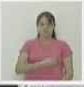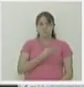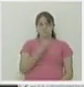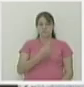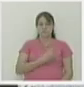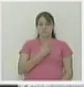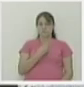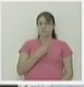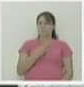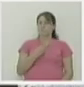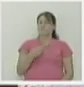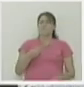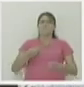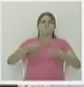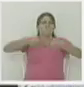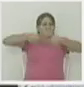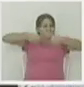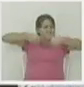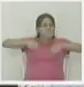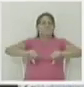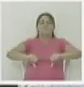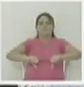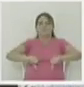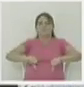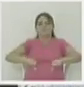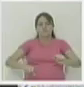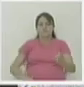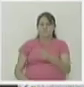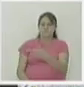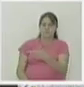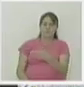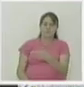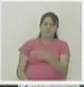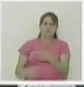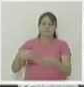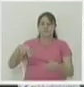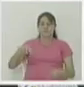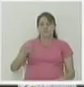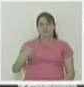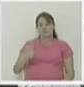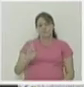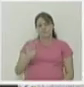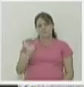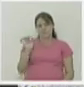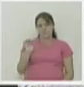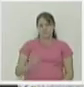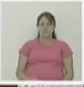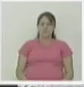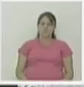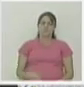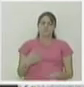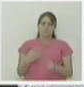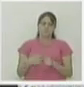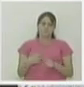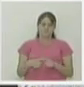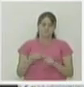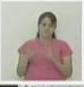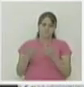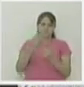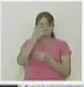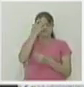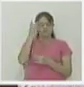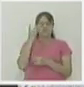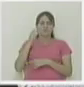foi muito pior. Realmente queriam acabar